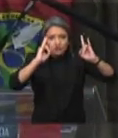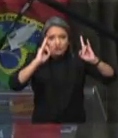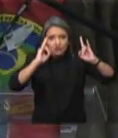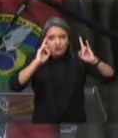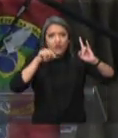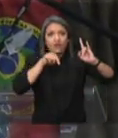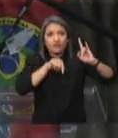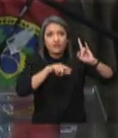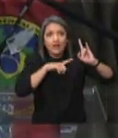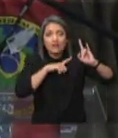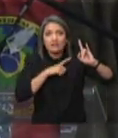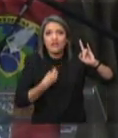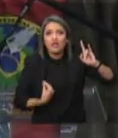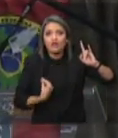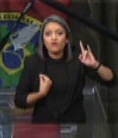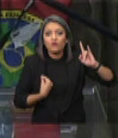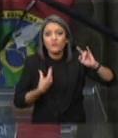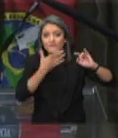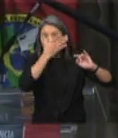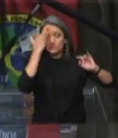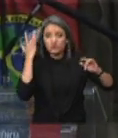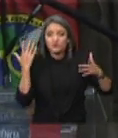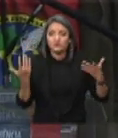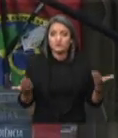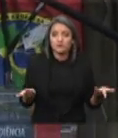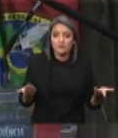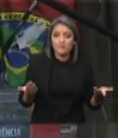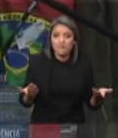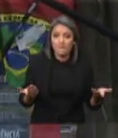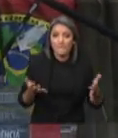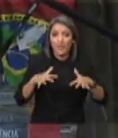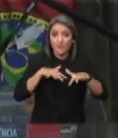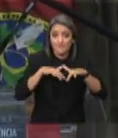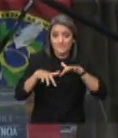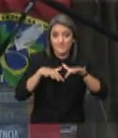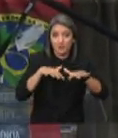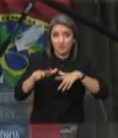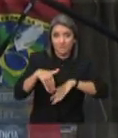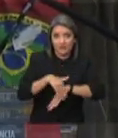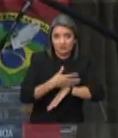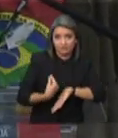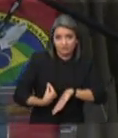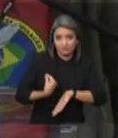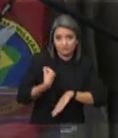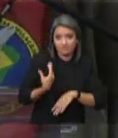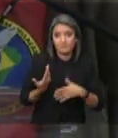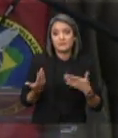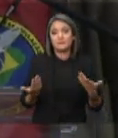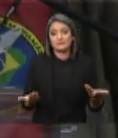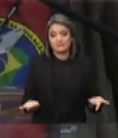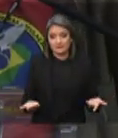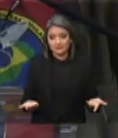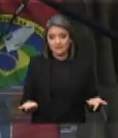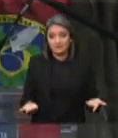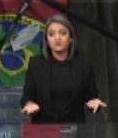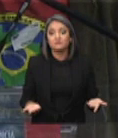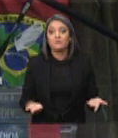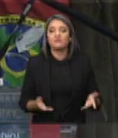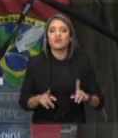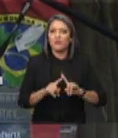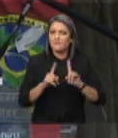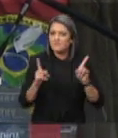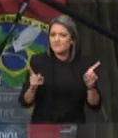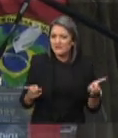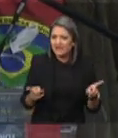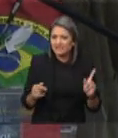o pessoal entendeu do movimento de moradia da do pessoal da moradia mas